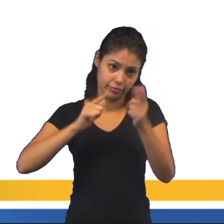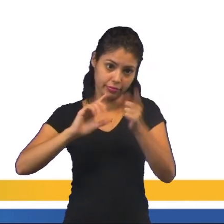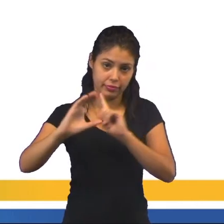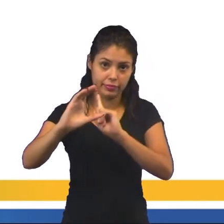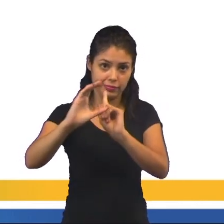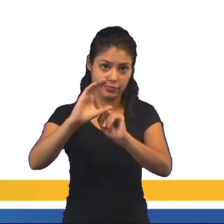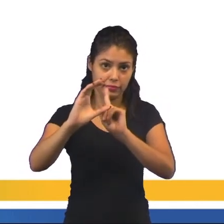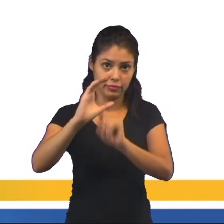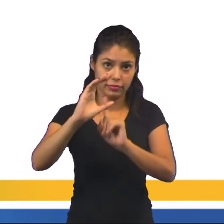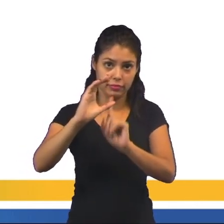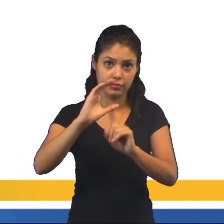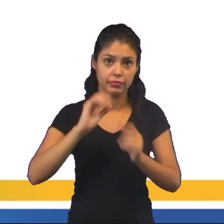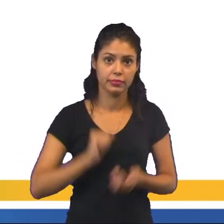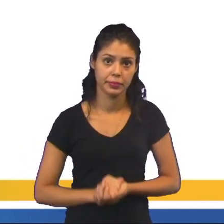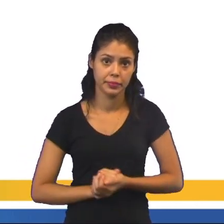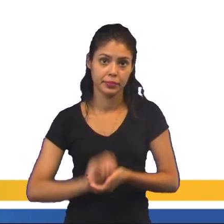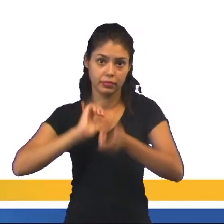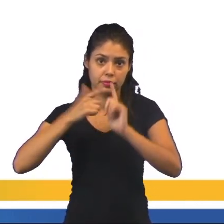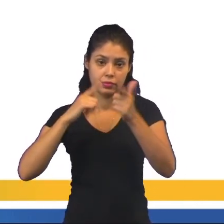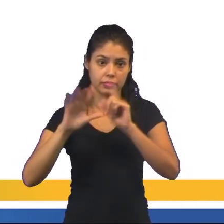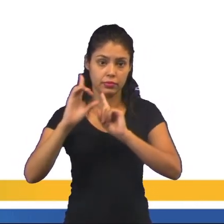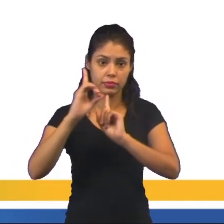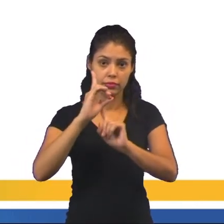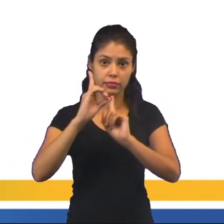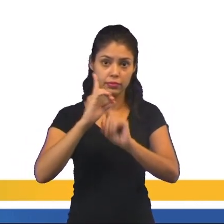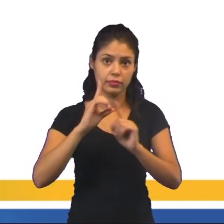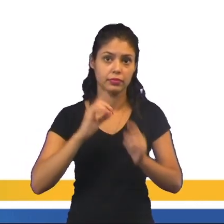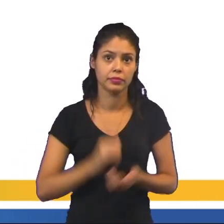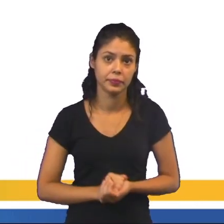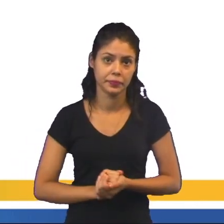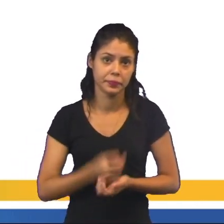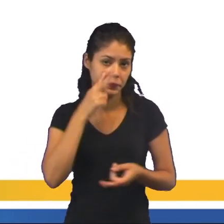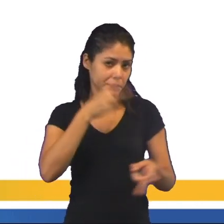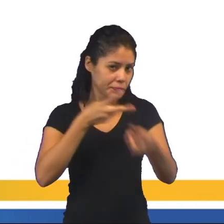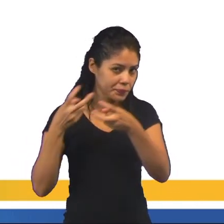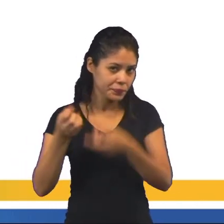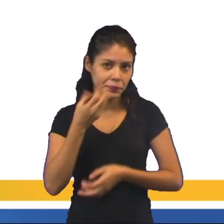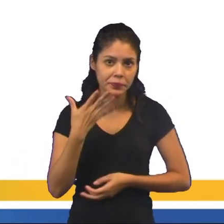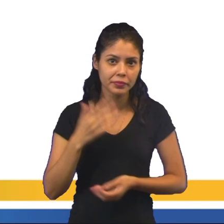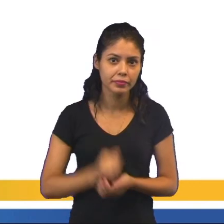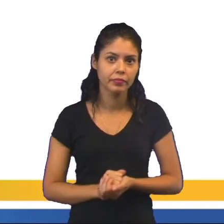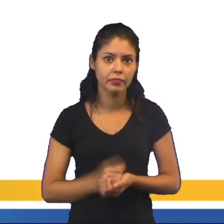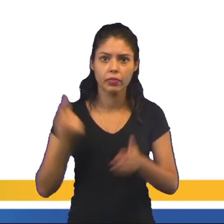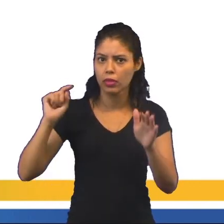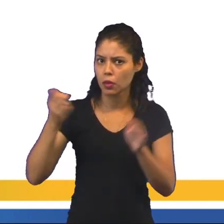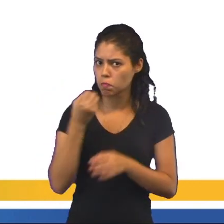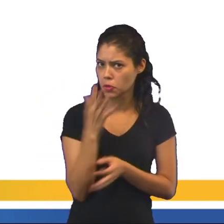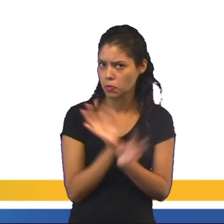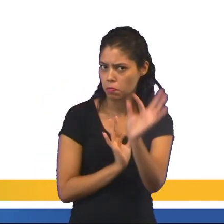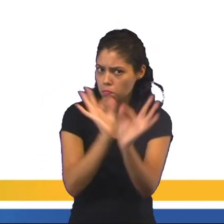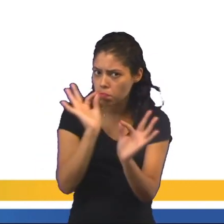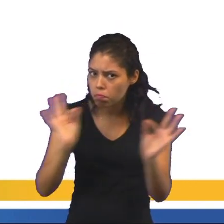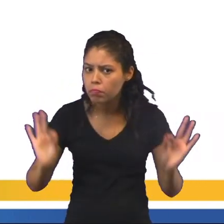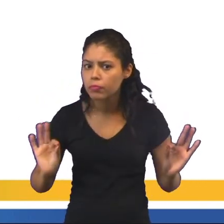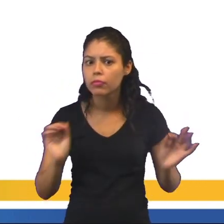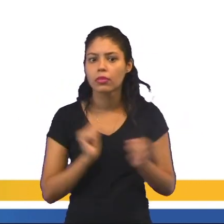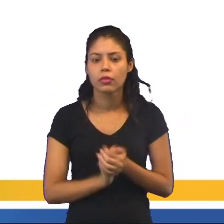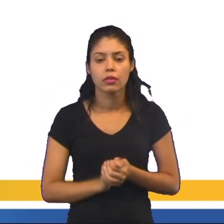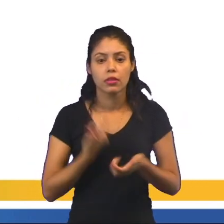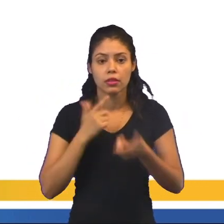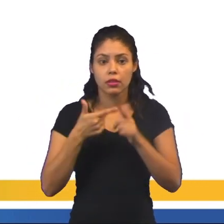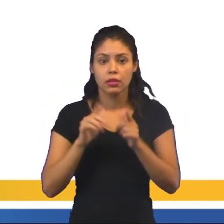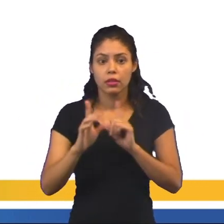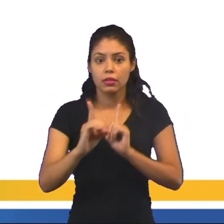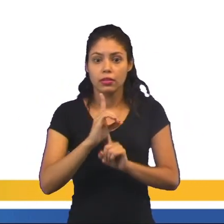letra C, né? E a letra D. Que observem bem, elas estão bem demarcadas. A